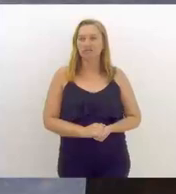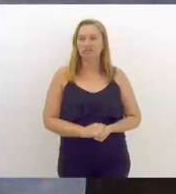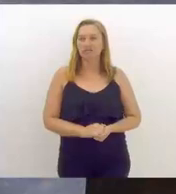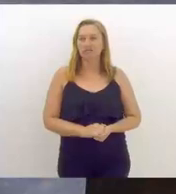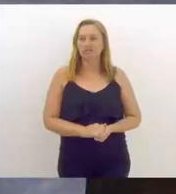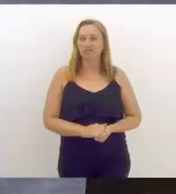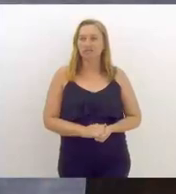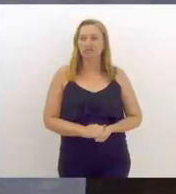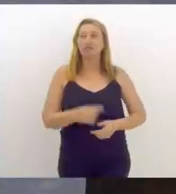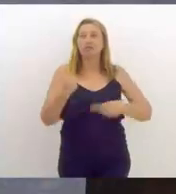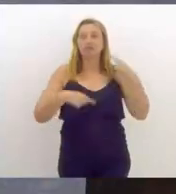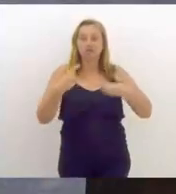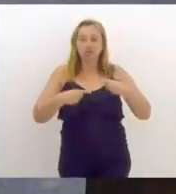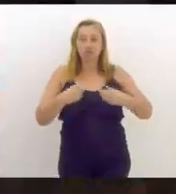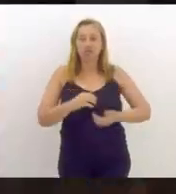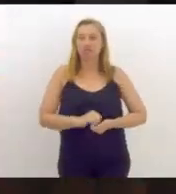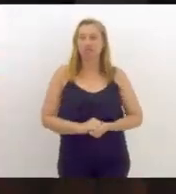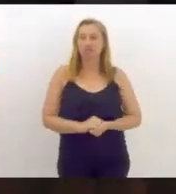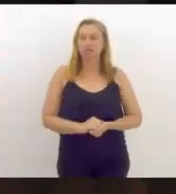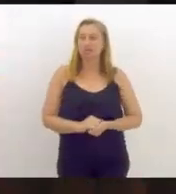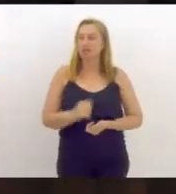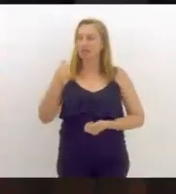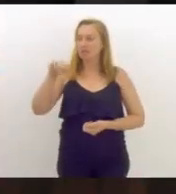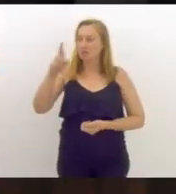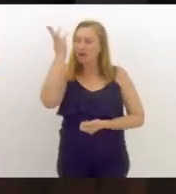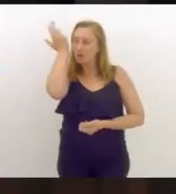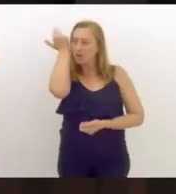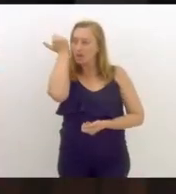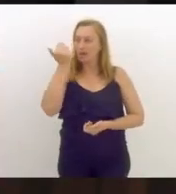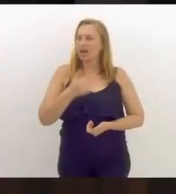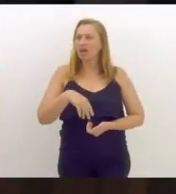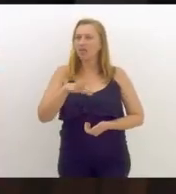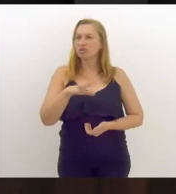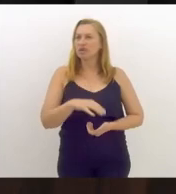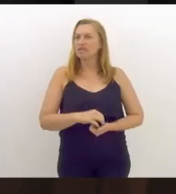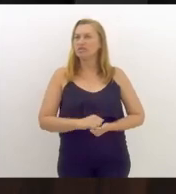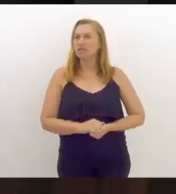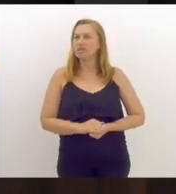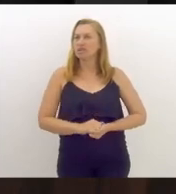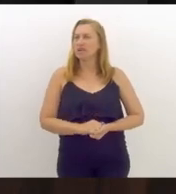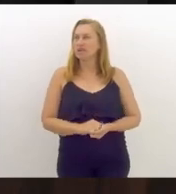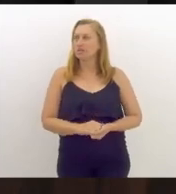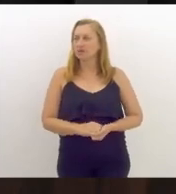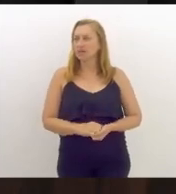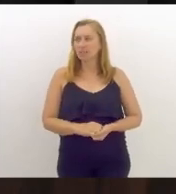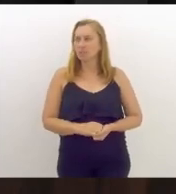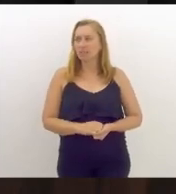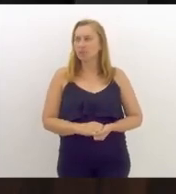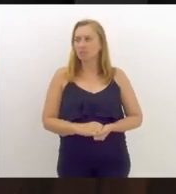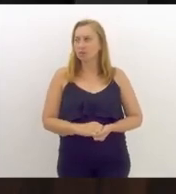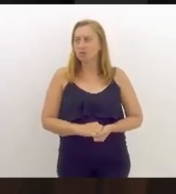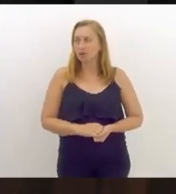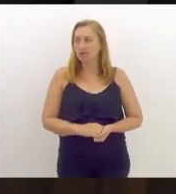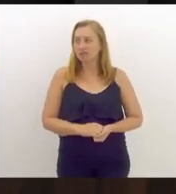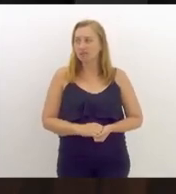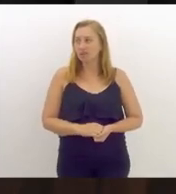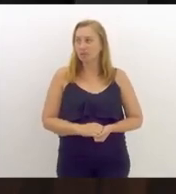para discutir ele Omar Coelho e André Ceciliano